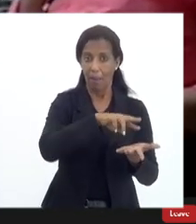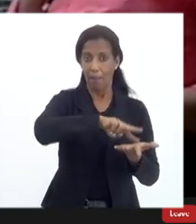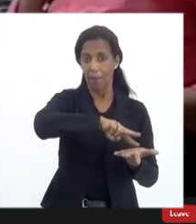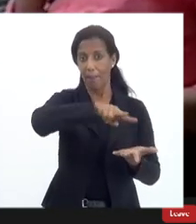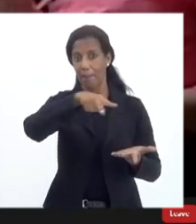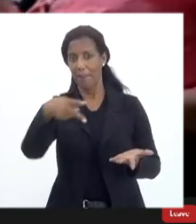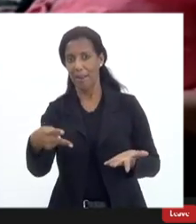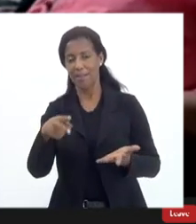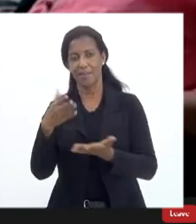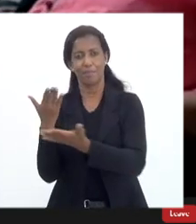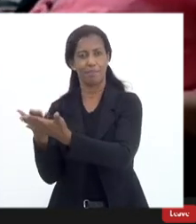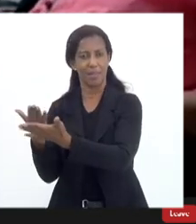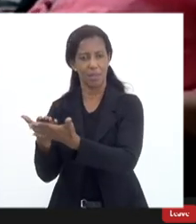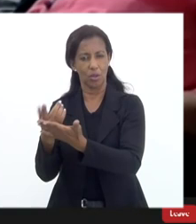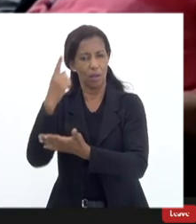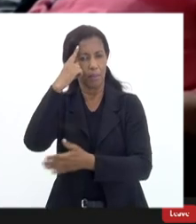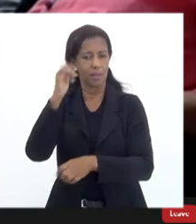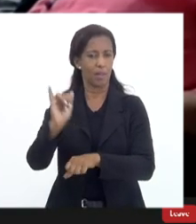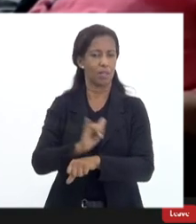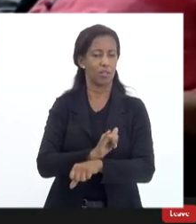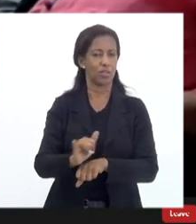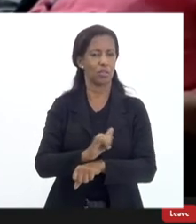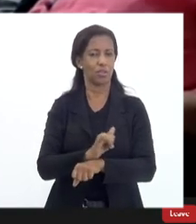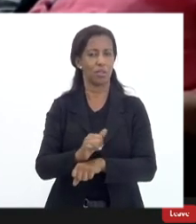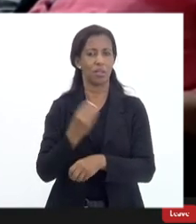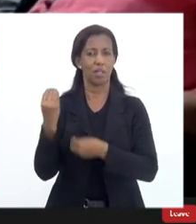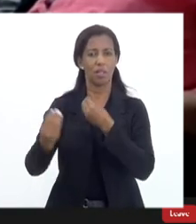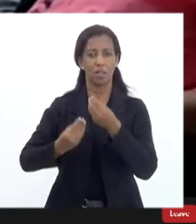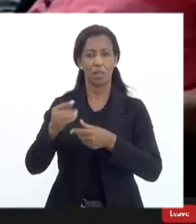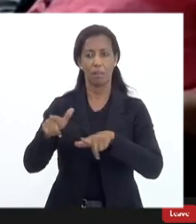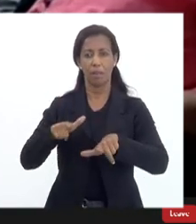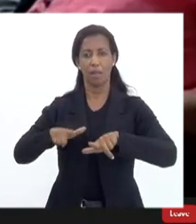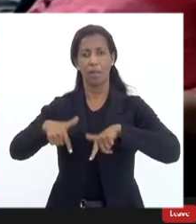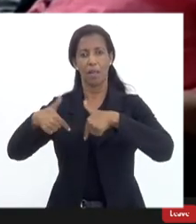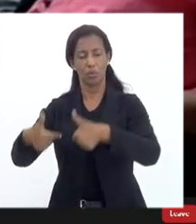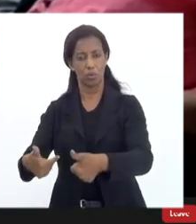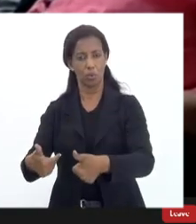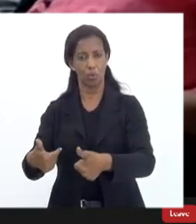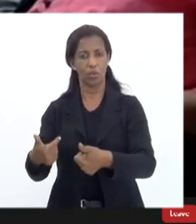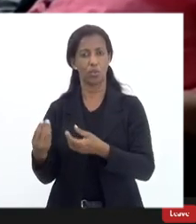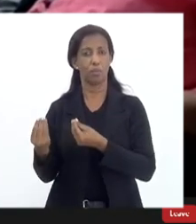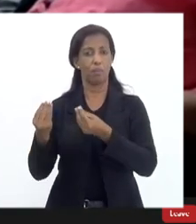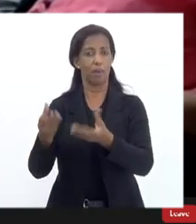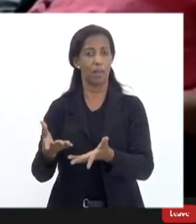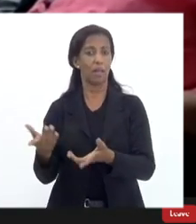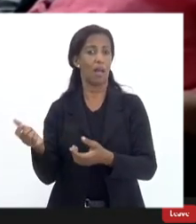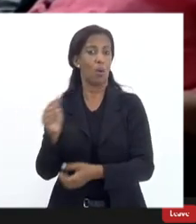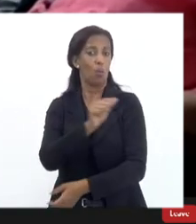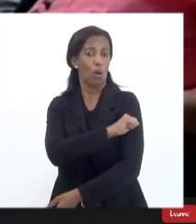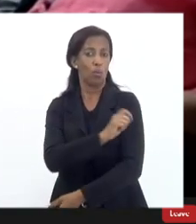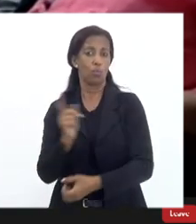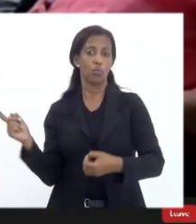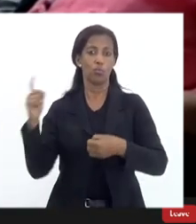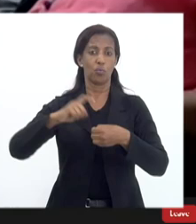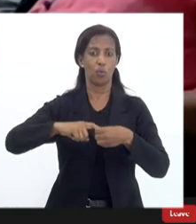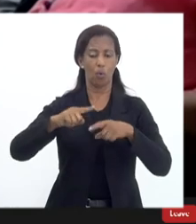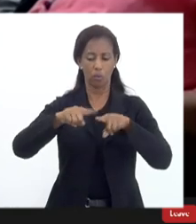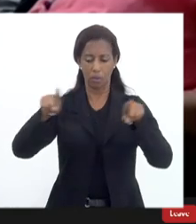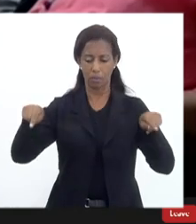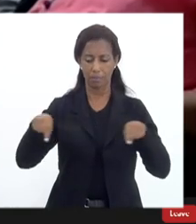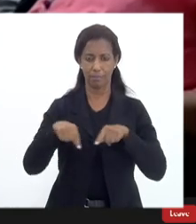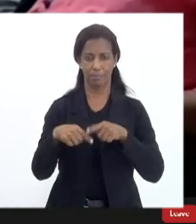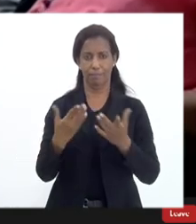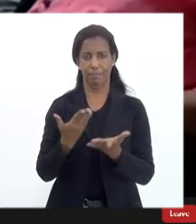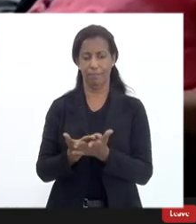possamos pensar estratégias, projetos e ações para trazer esse aluno de volta.